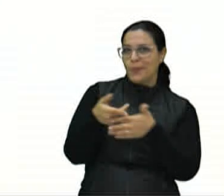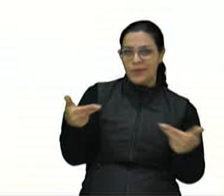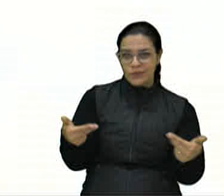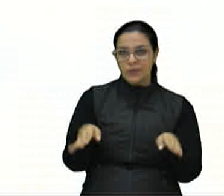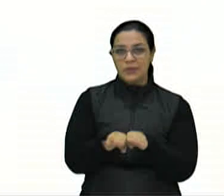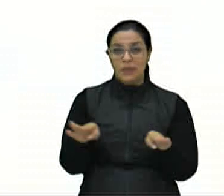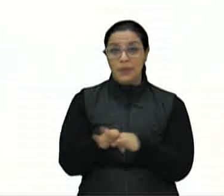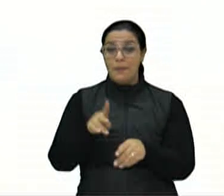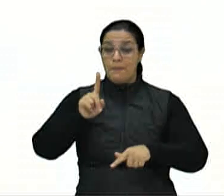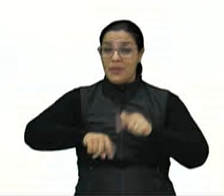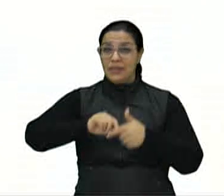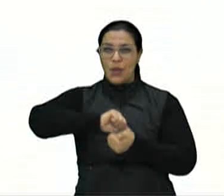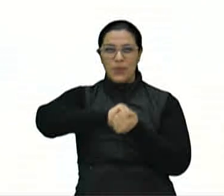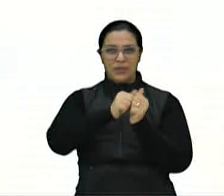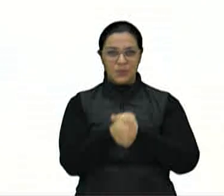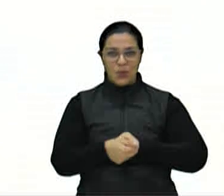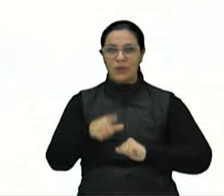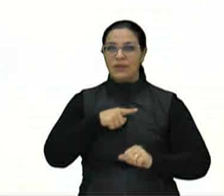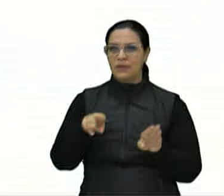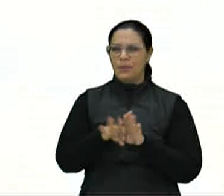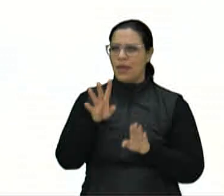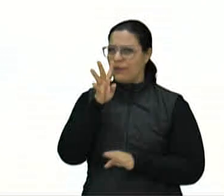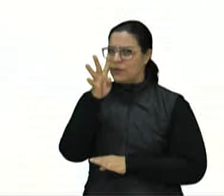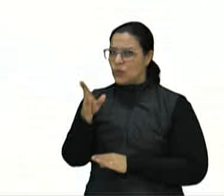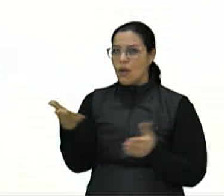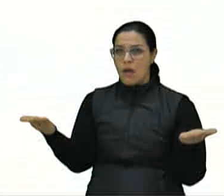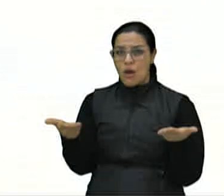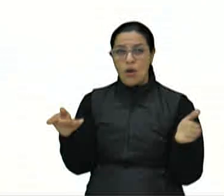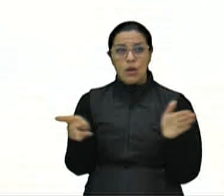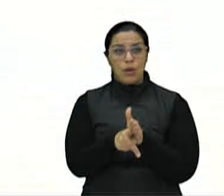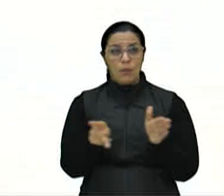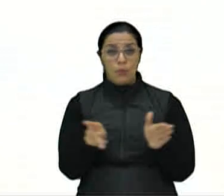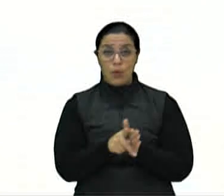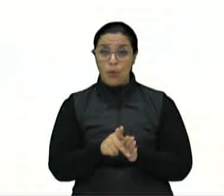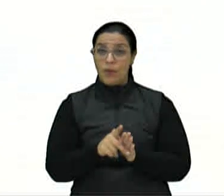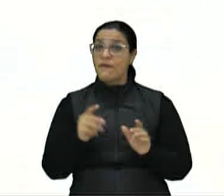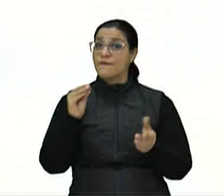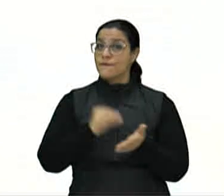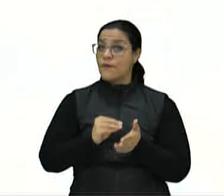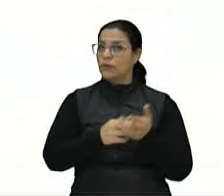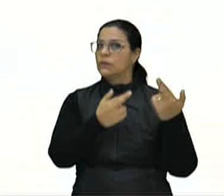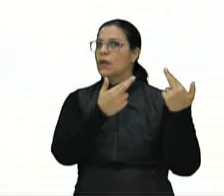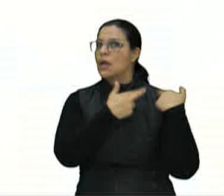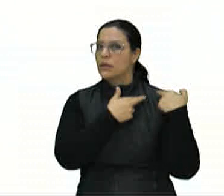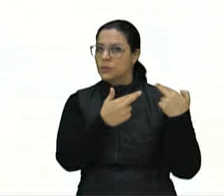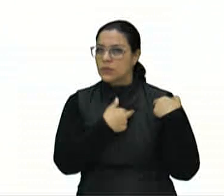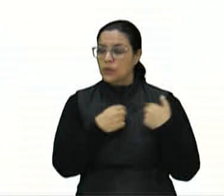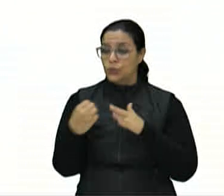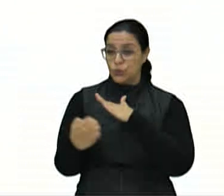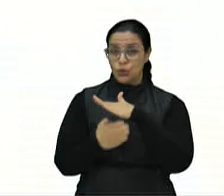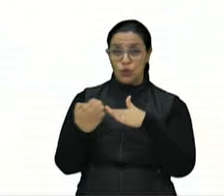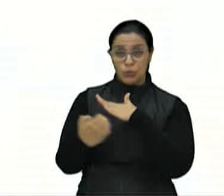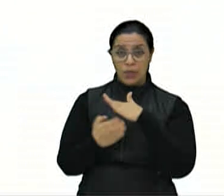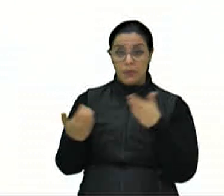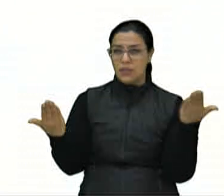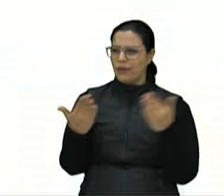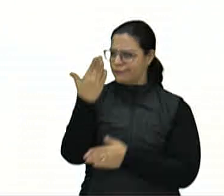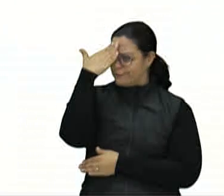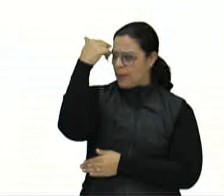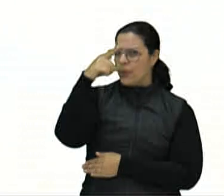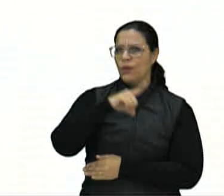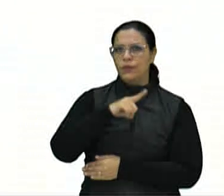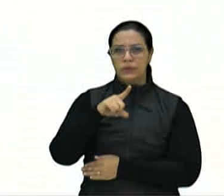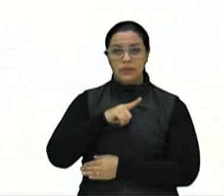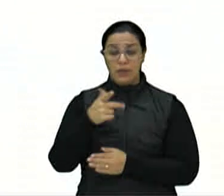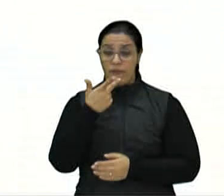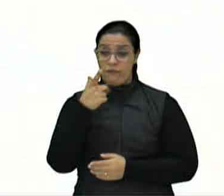Artigos Esportivos, diante da acusação da atuação socialmente irresponsável de uma empresa globalmente conhecida,